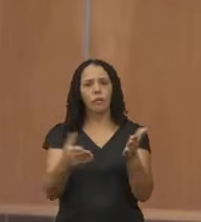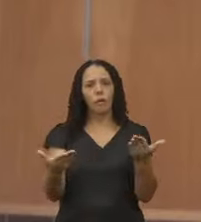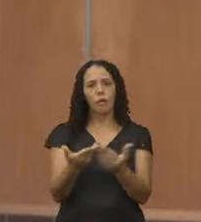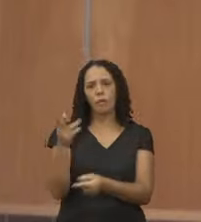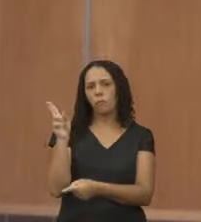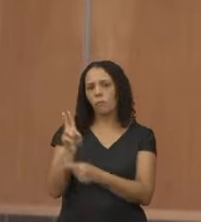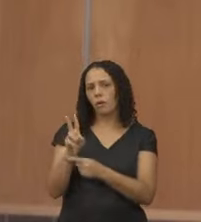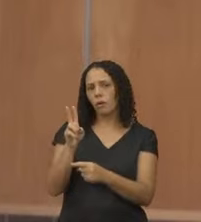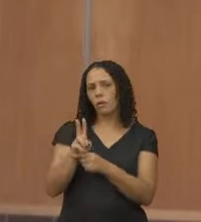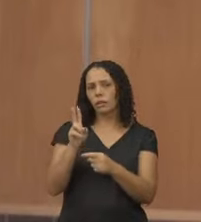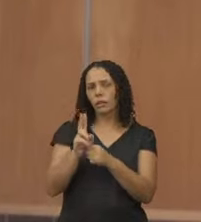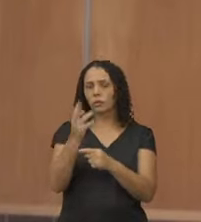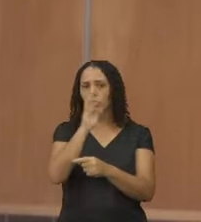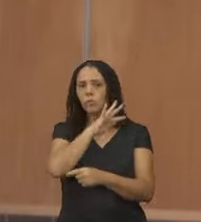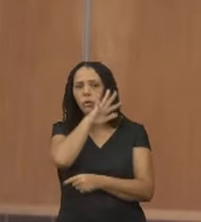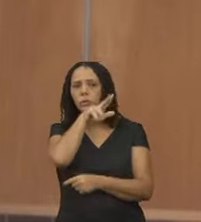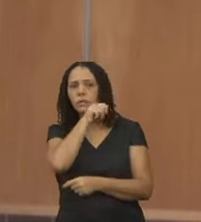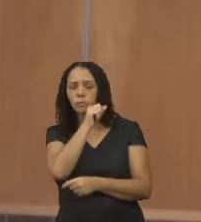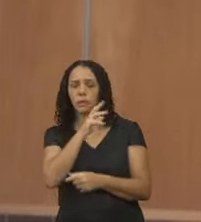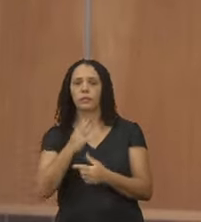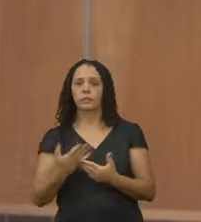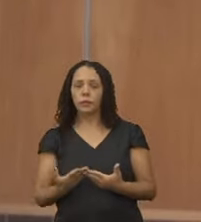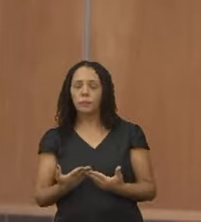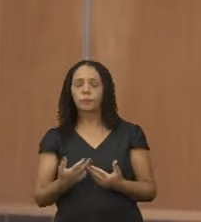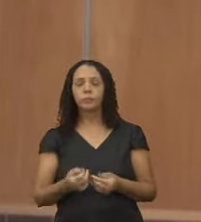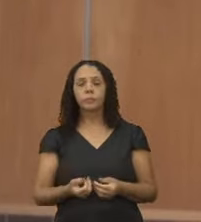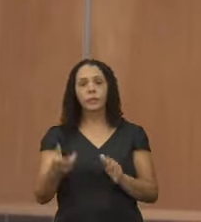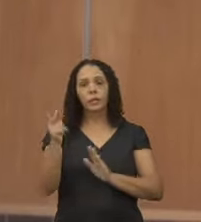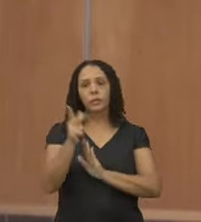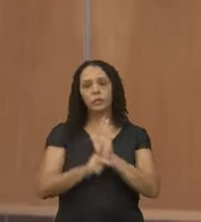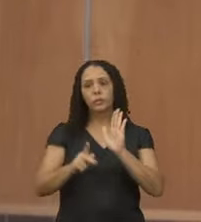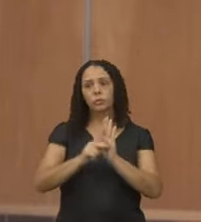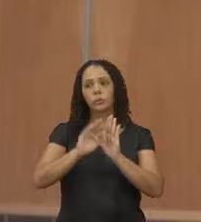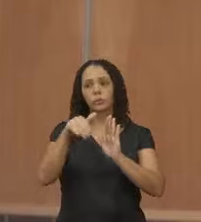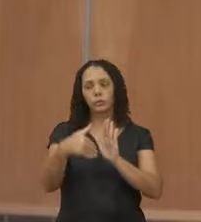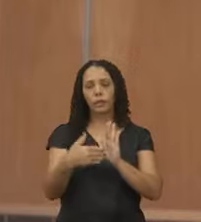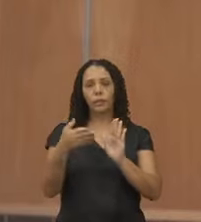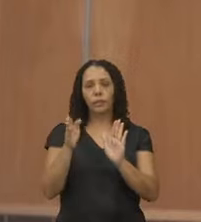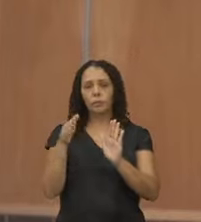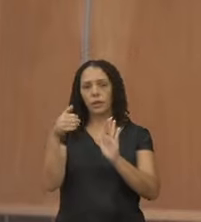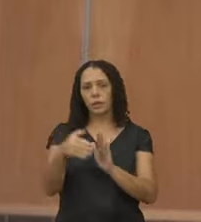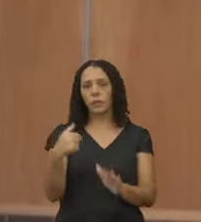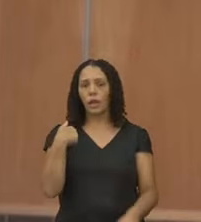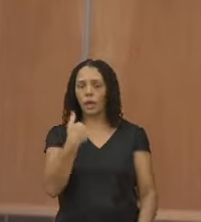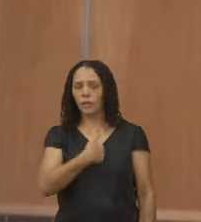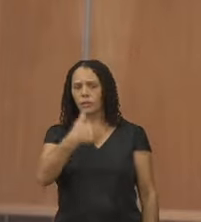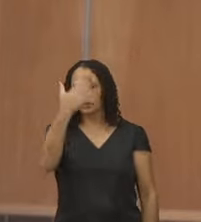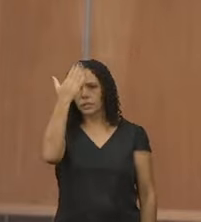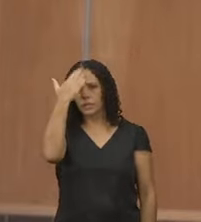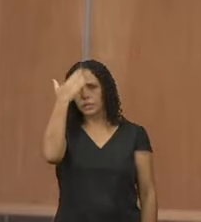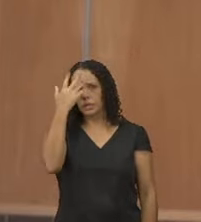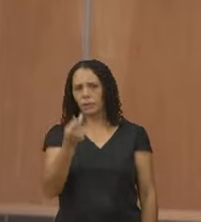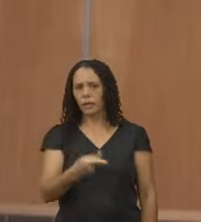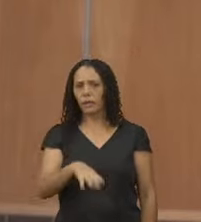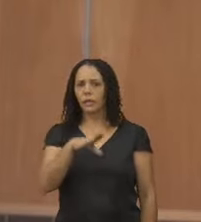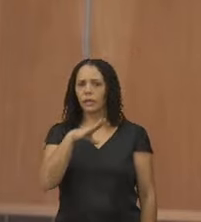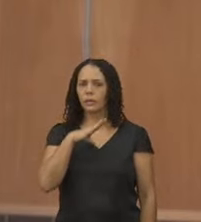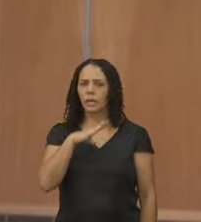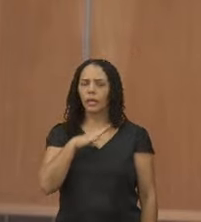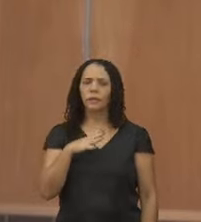protegem os animais justamente para isso. E esse projeto é justamente para isso. A gente sabe que aqui na nossa cidade ainda tem